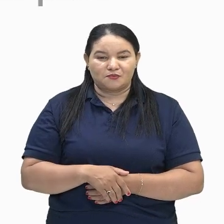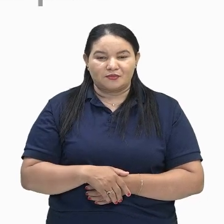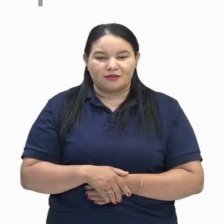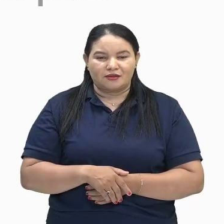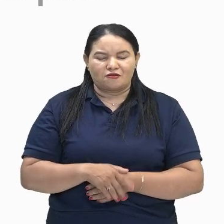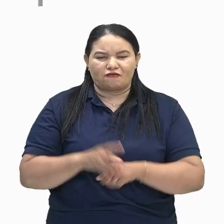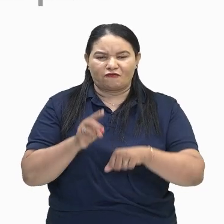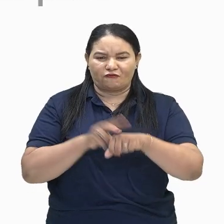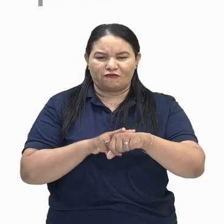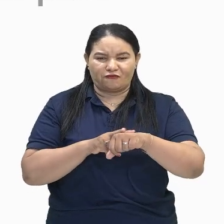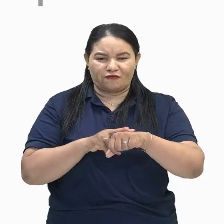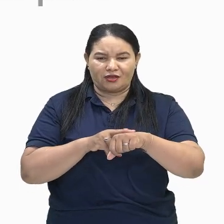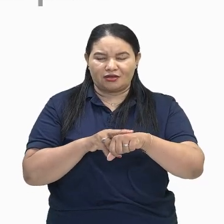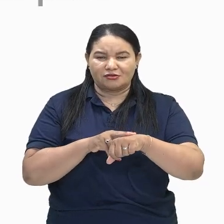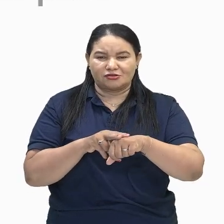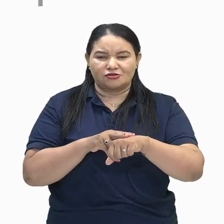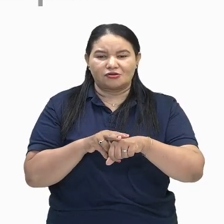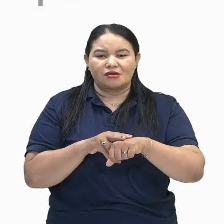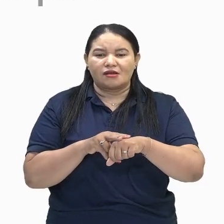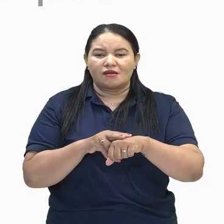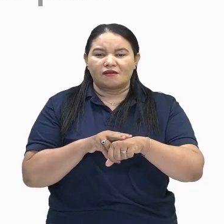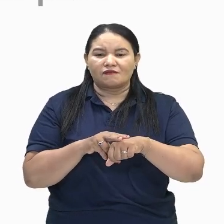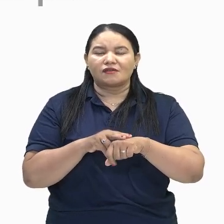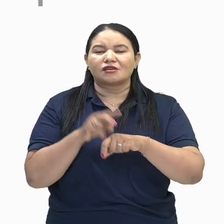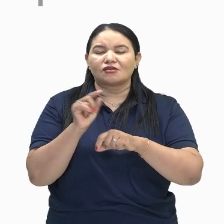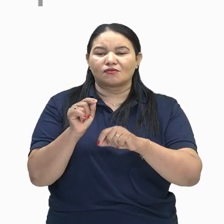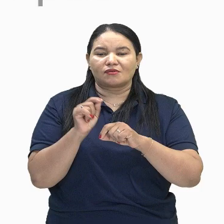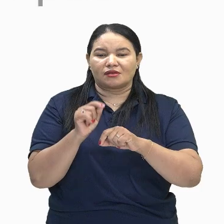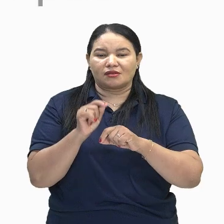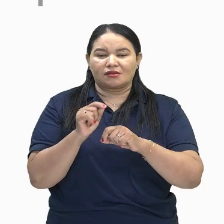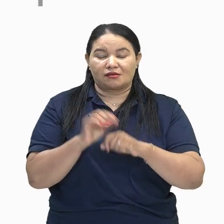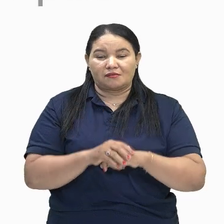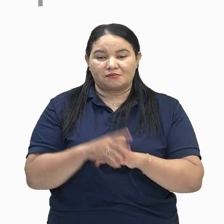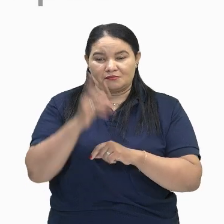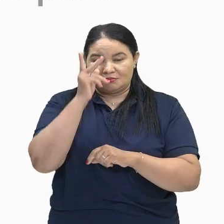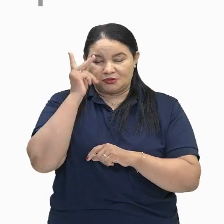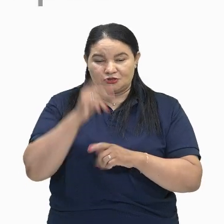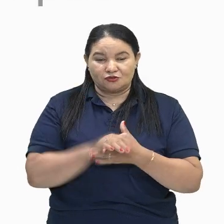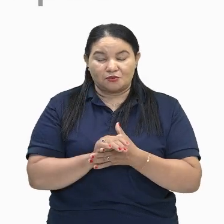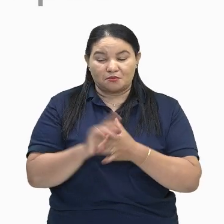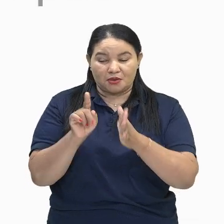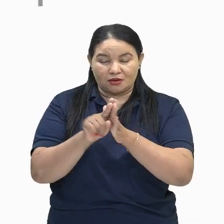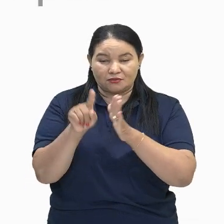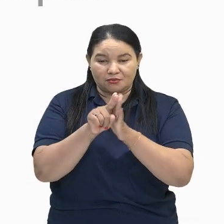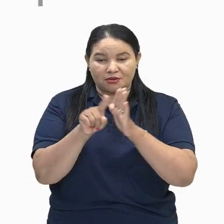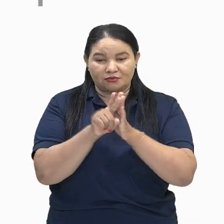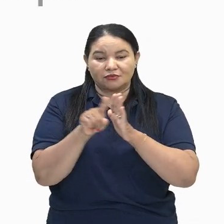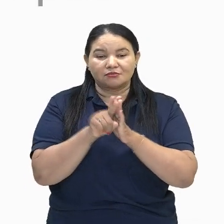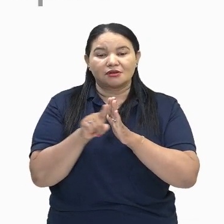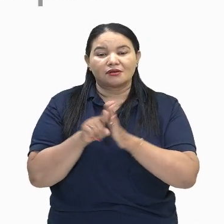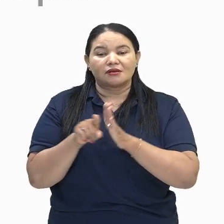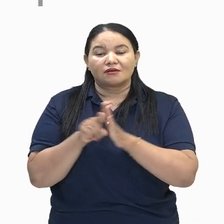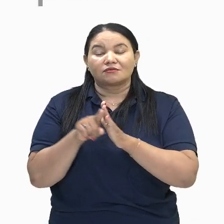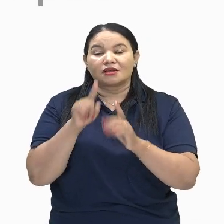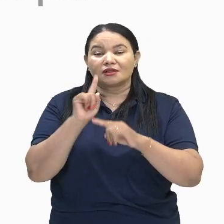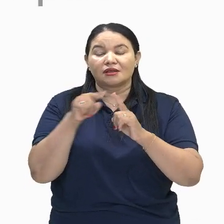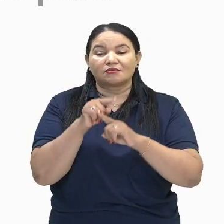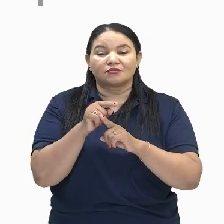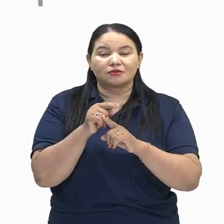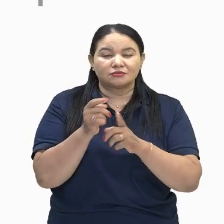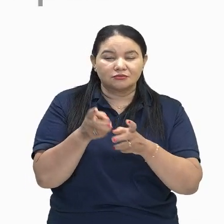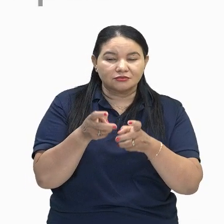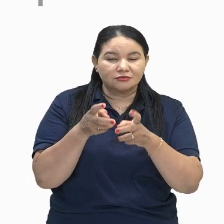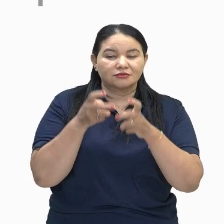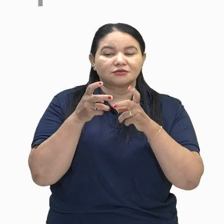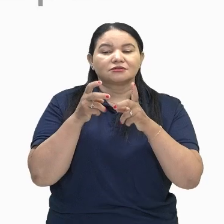para colher maduro. Então, digamos que uma pessoa começa a fazer perguntas apenas para descobrir um